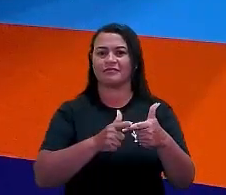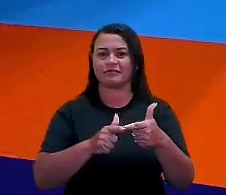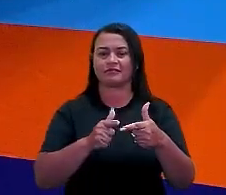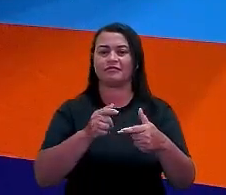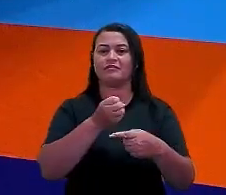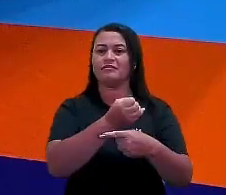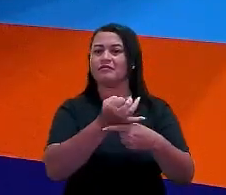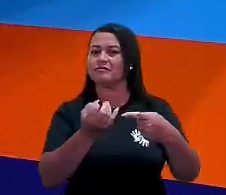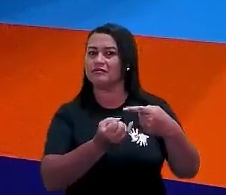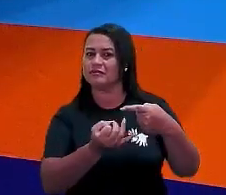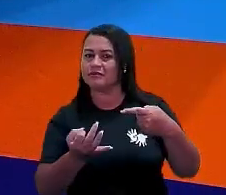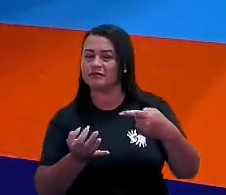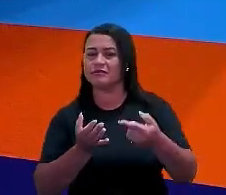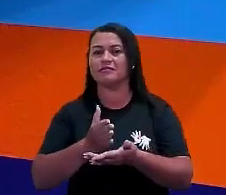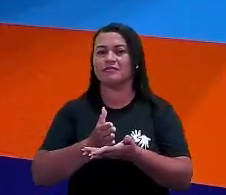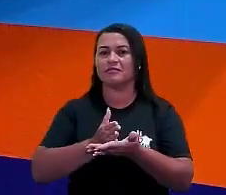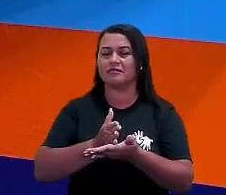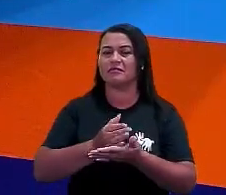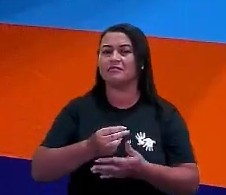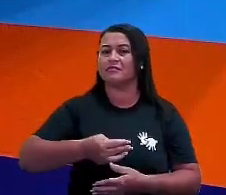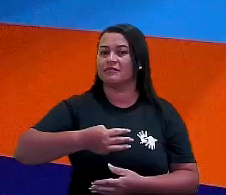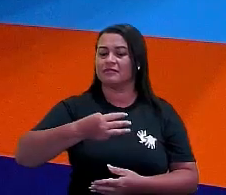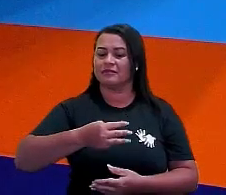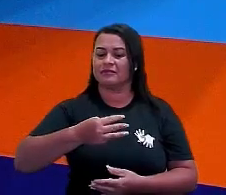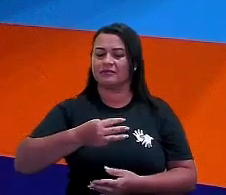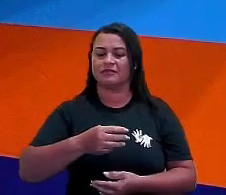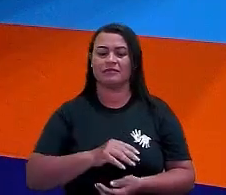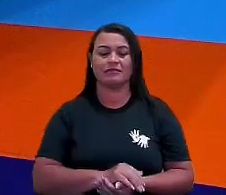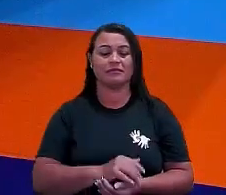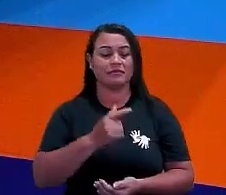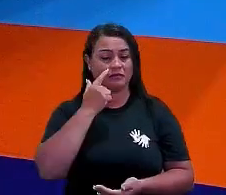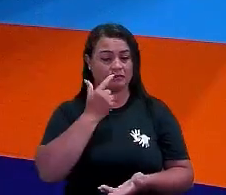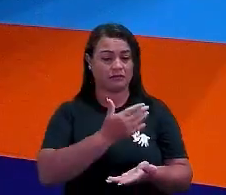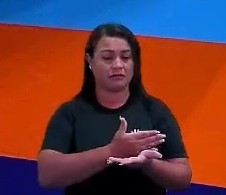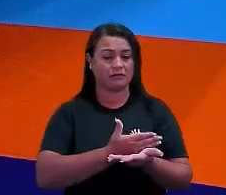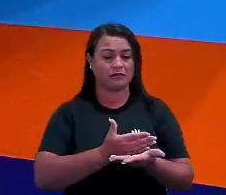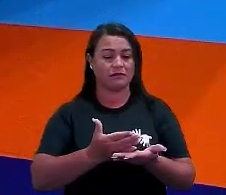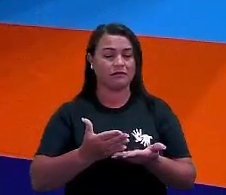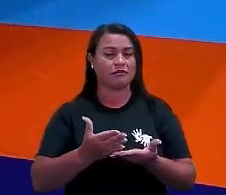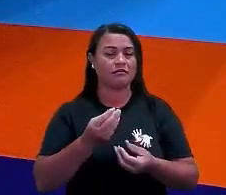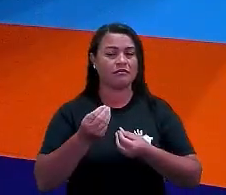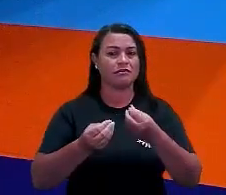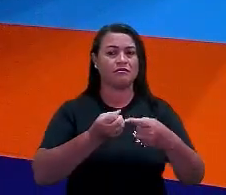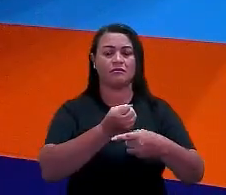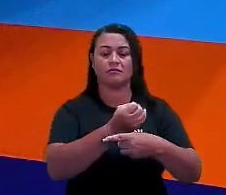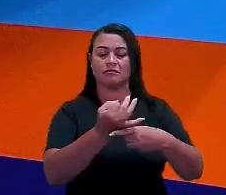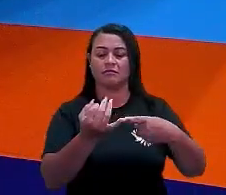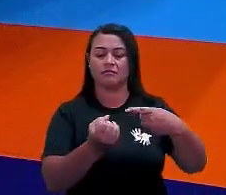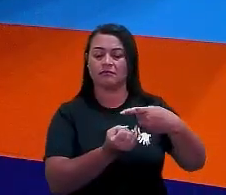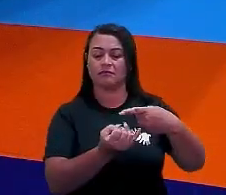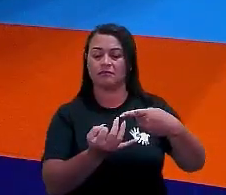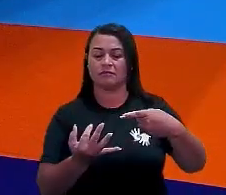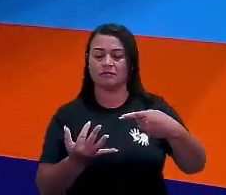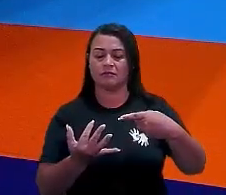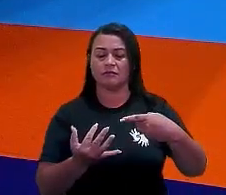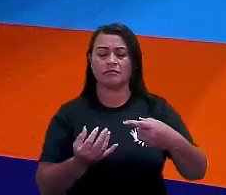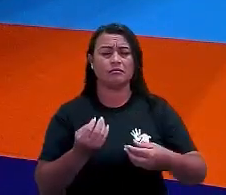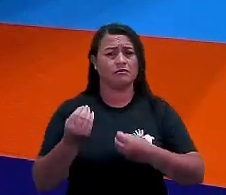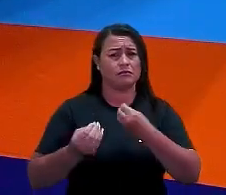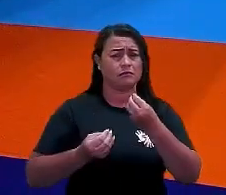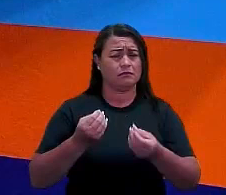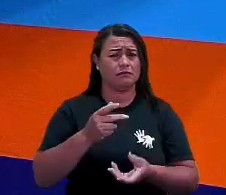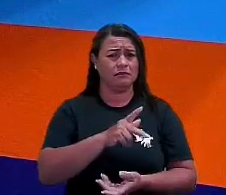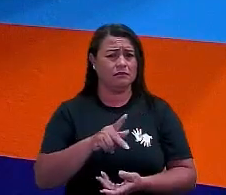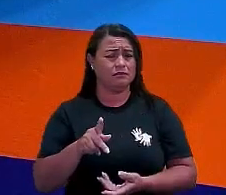e terça parte, tá certo? E aí a gente começa com a ideia de fração, tá? Como